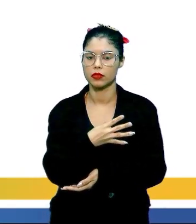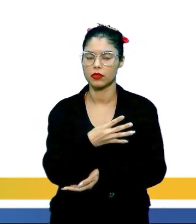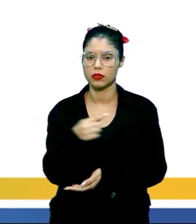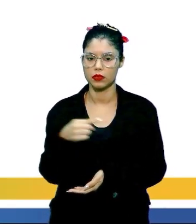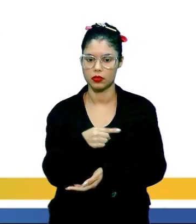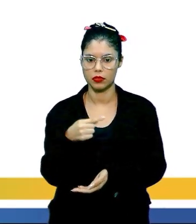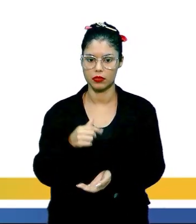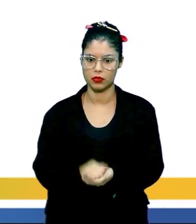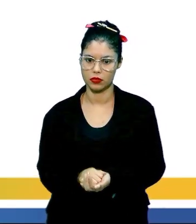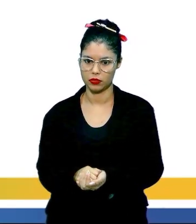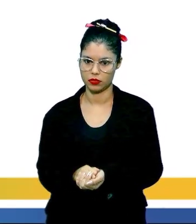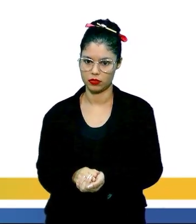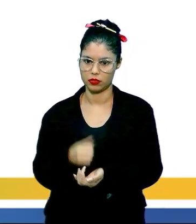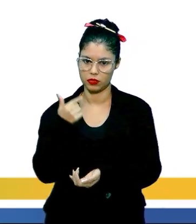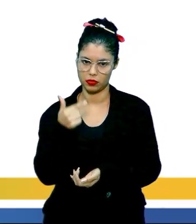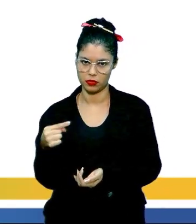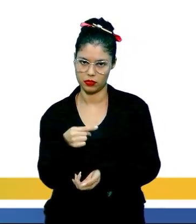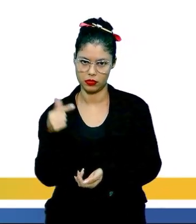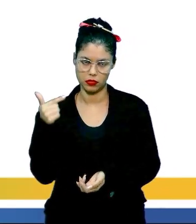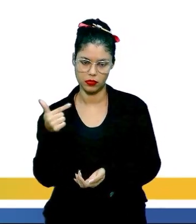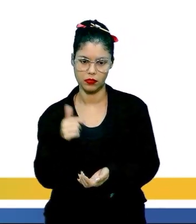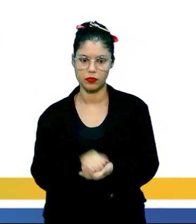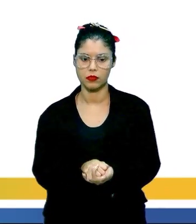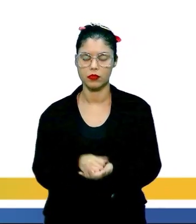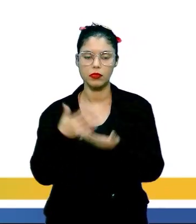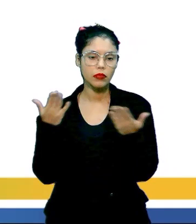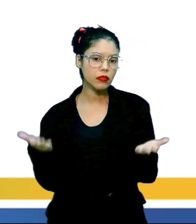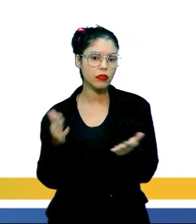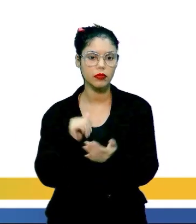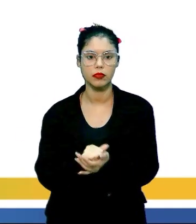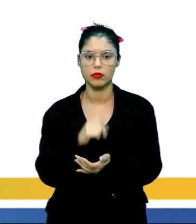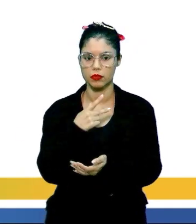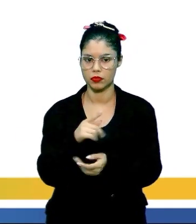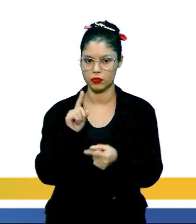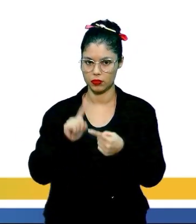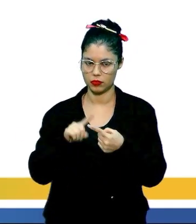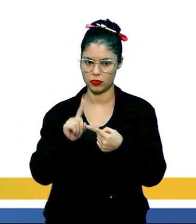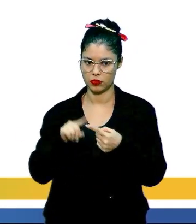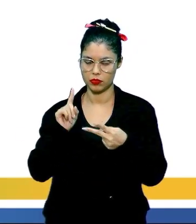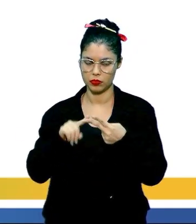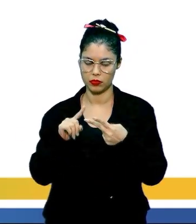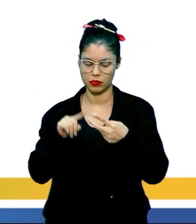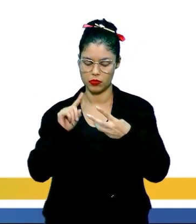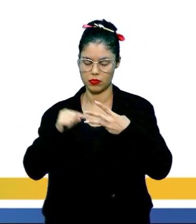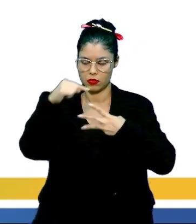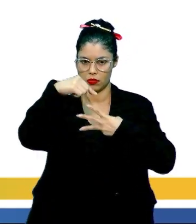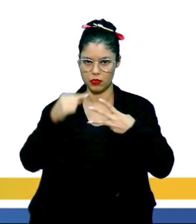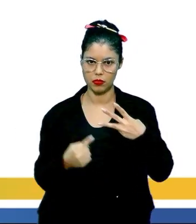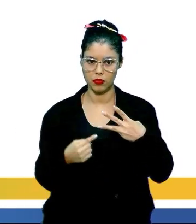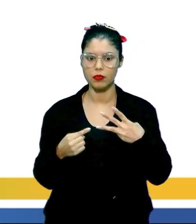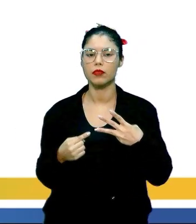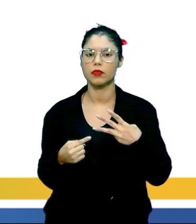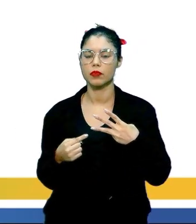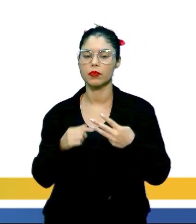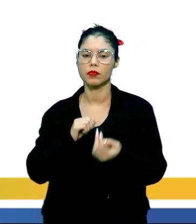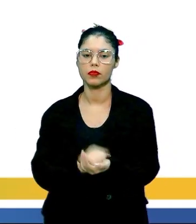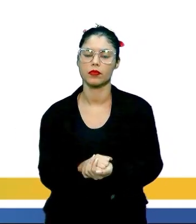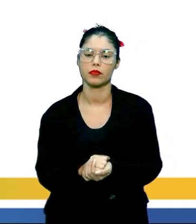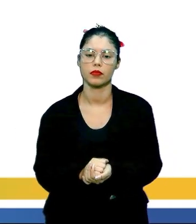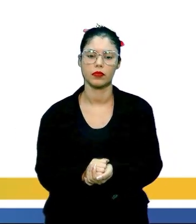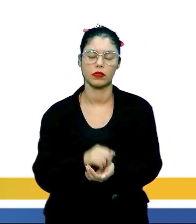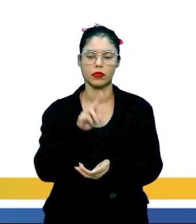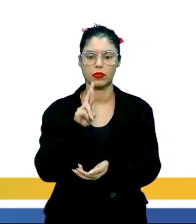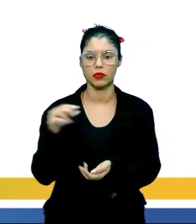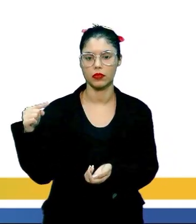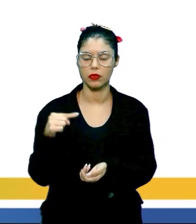menos 4 dá igual a menos 2. Então, a PA pode ser constante, crescente ou decrescente.